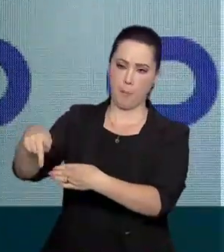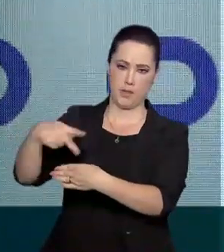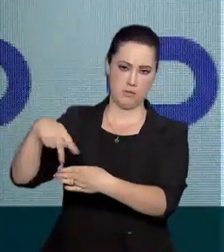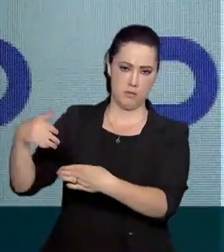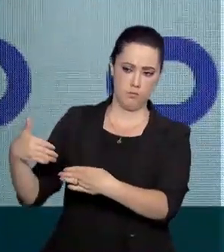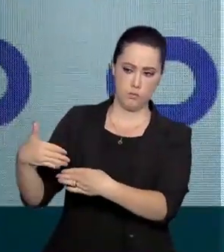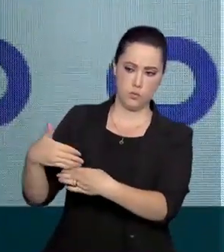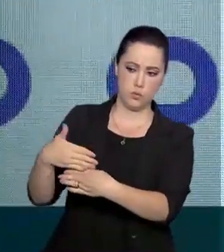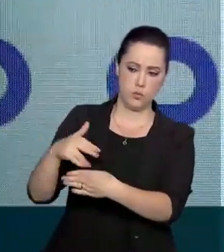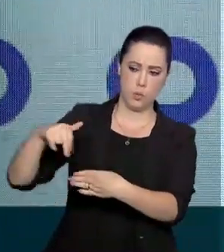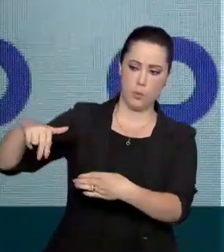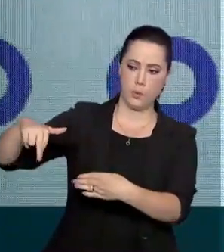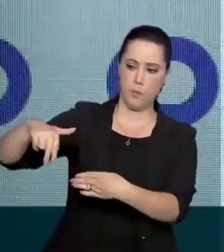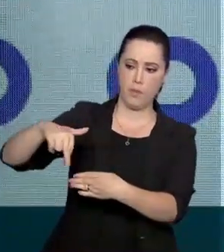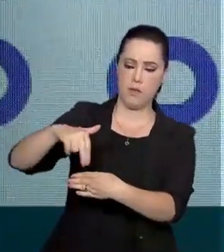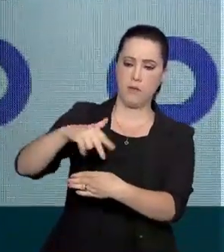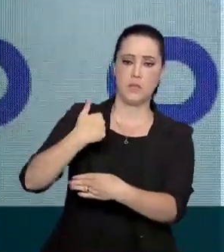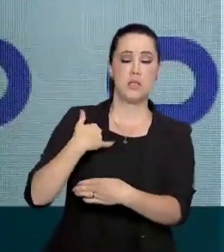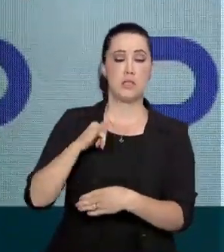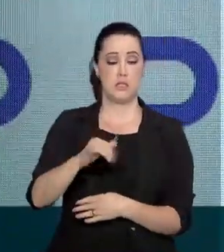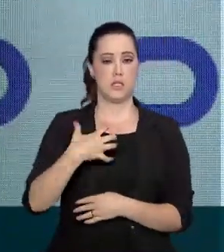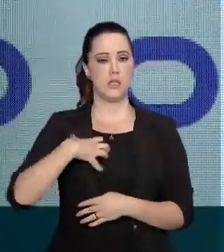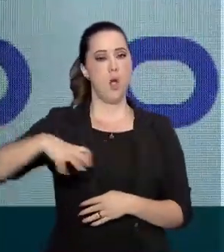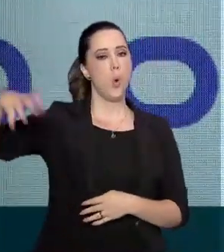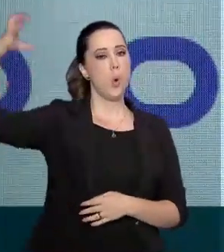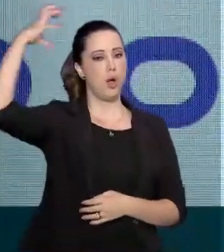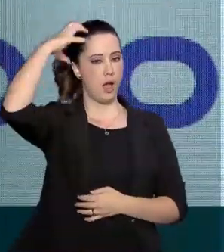se eu fosse rei de Roraima,